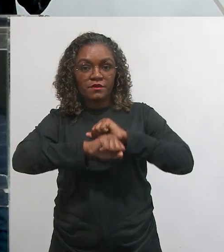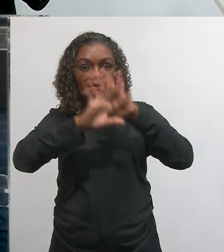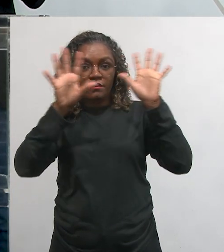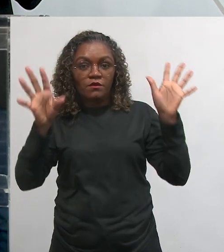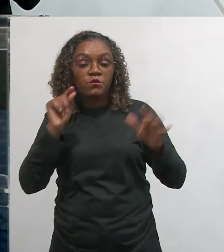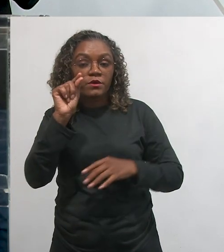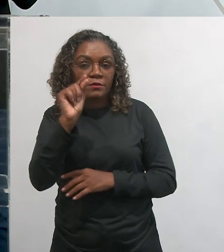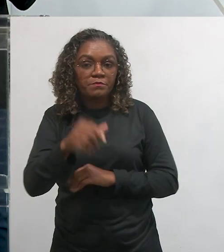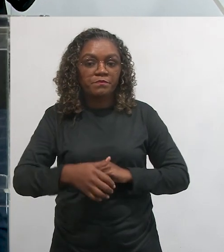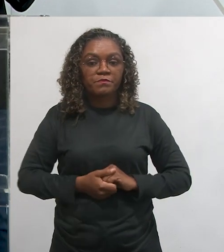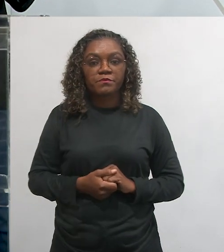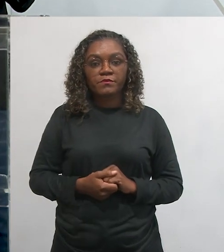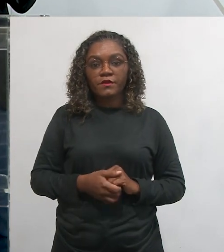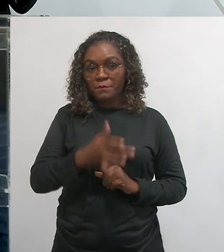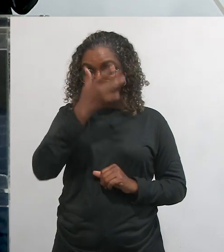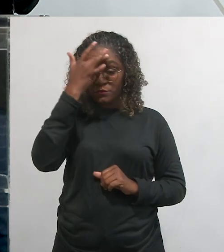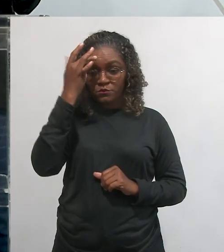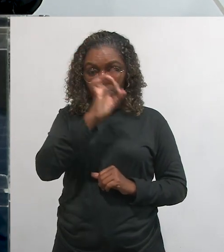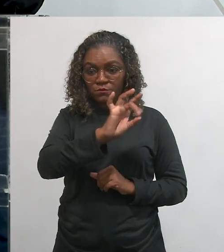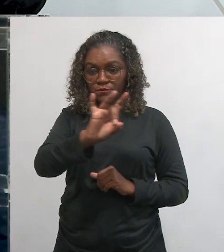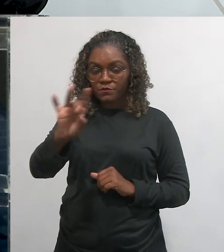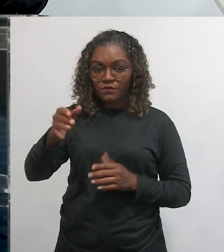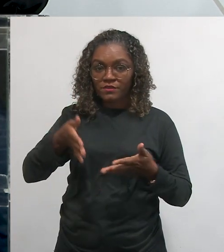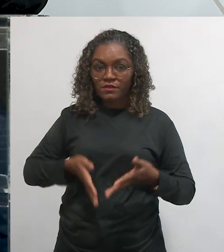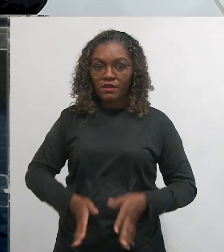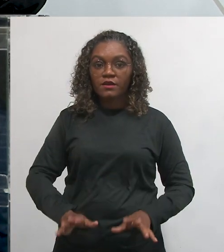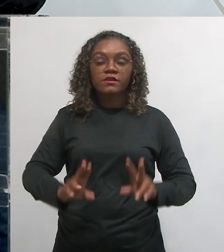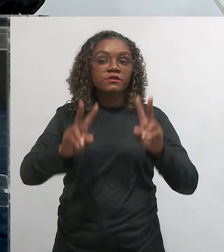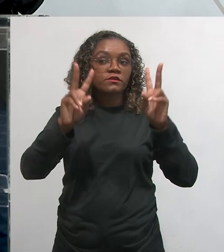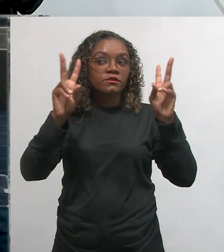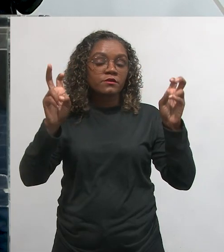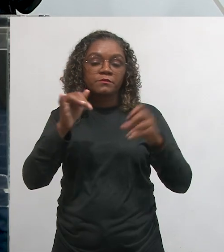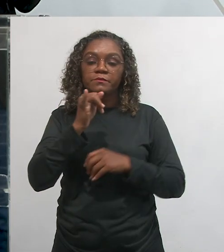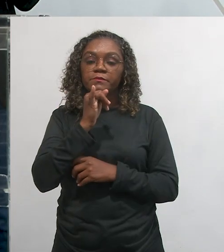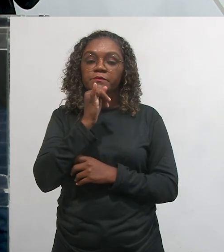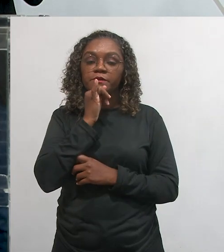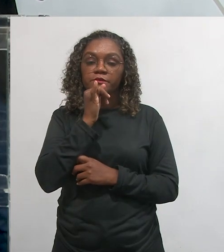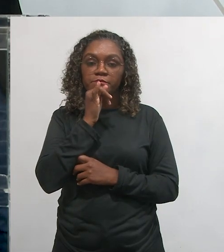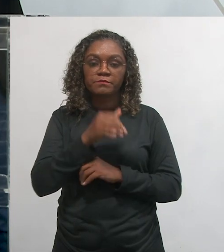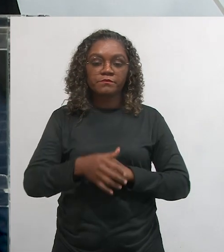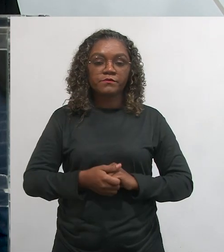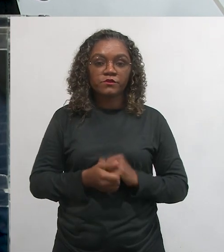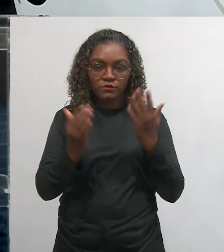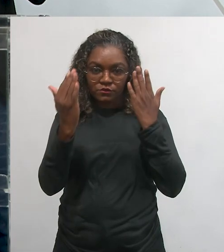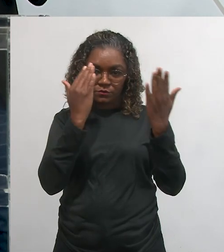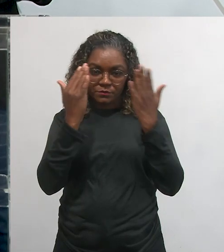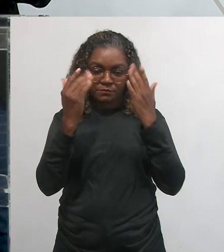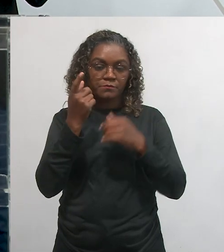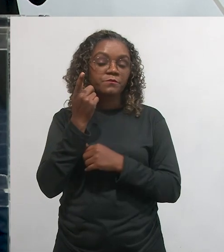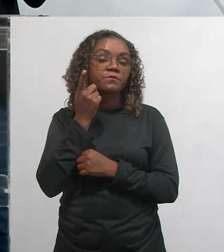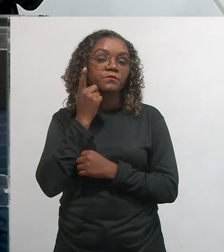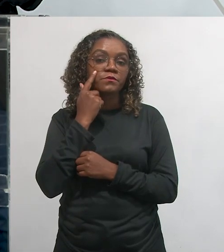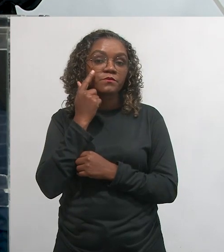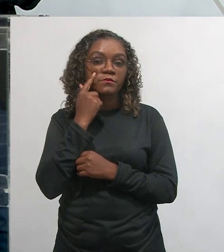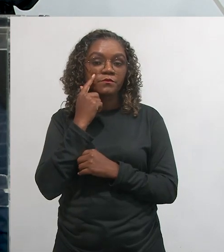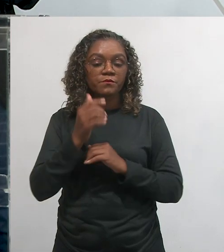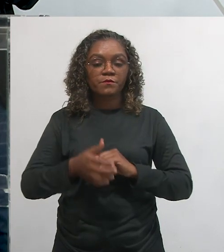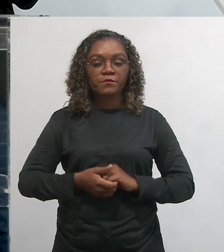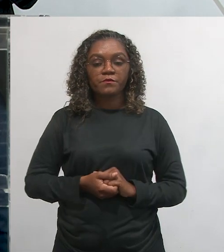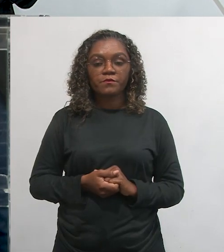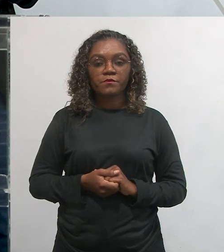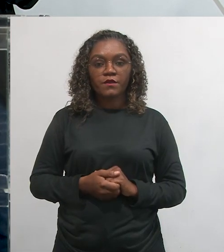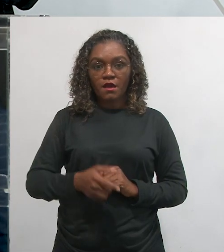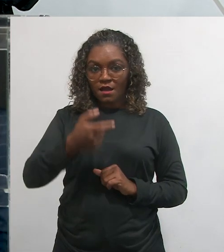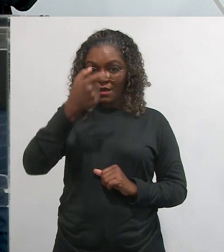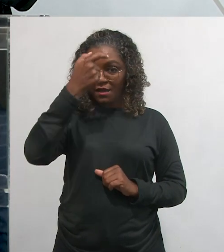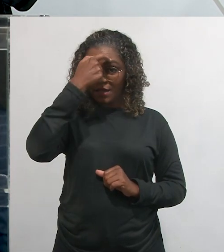particular, que cada indivíduo nasce com 3 disposições. Na região, se nós compararmos aqui com o próprio corpo, na